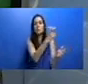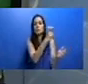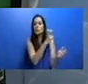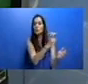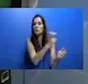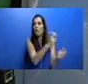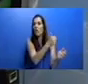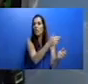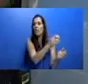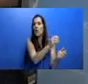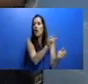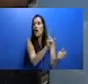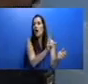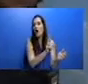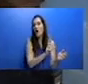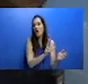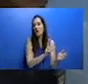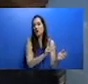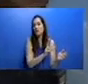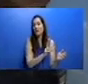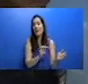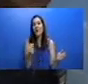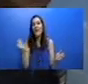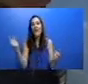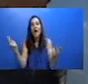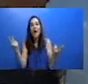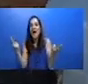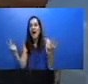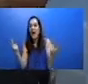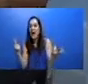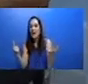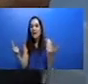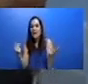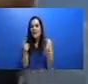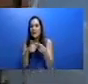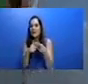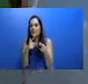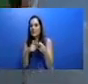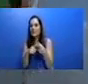R$10. Não fica igualzinho esse caso? Olha aqui.